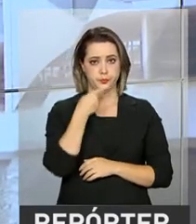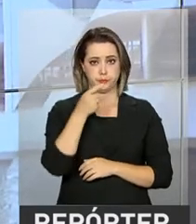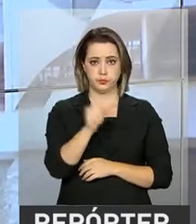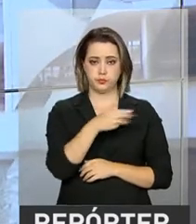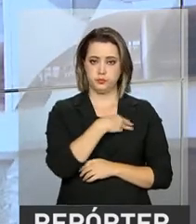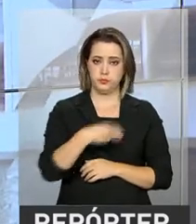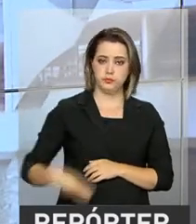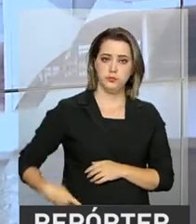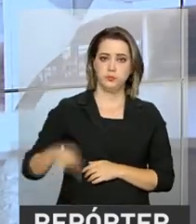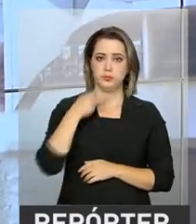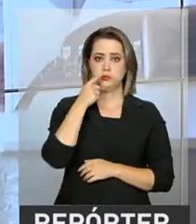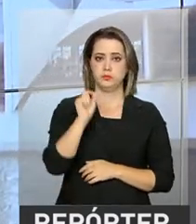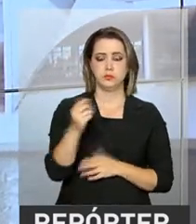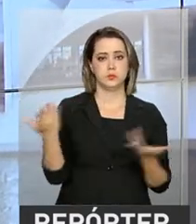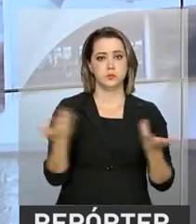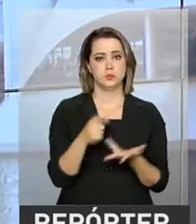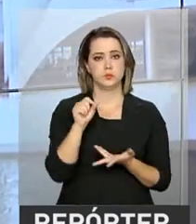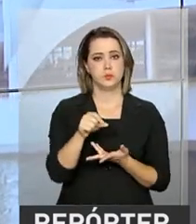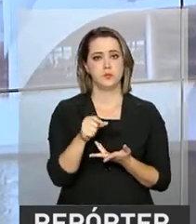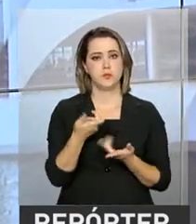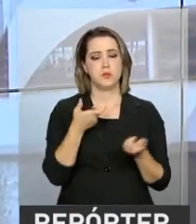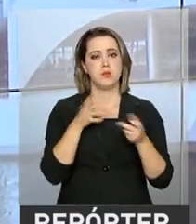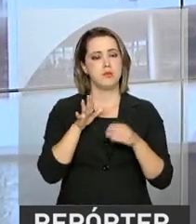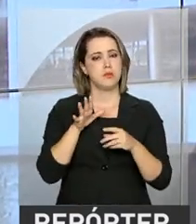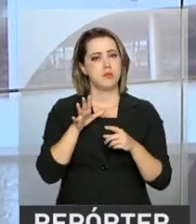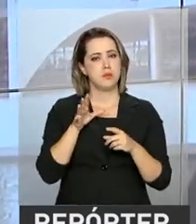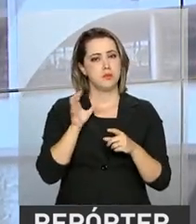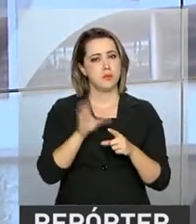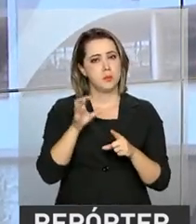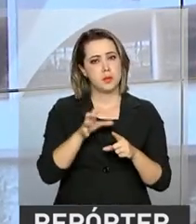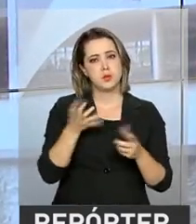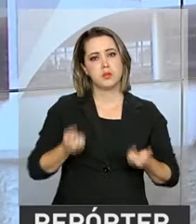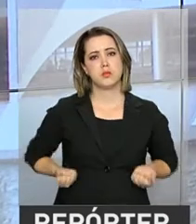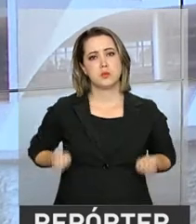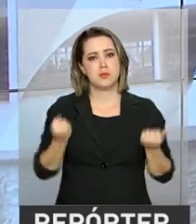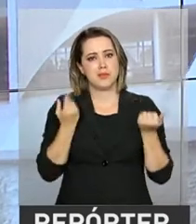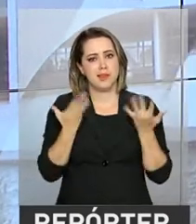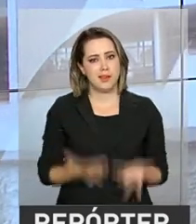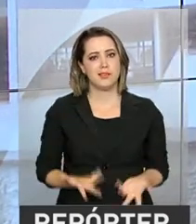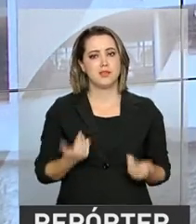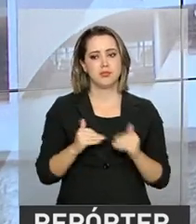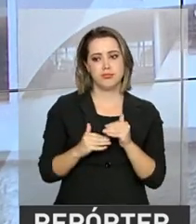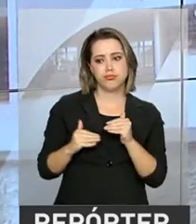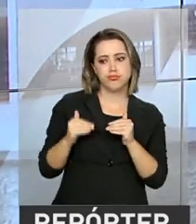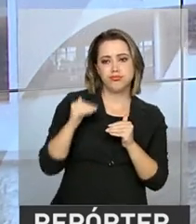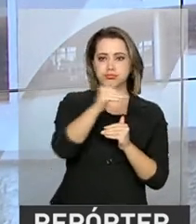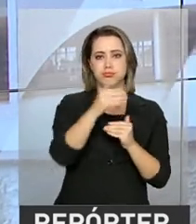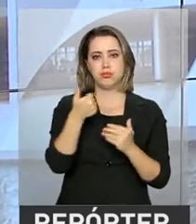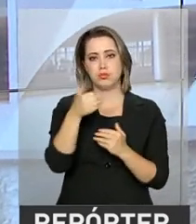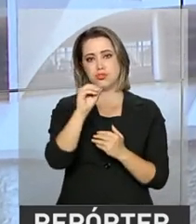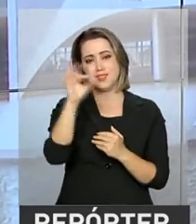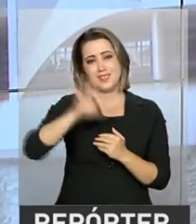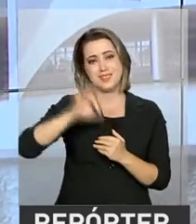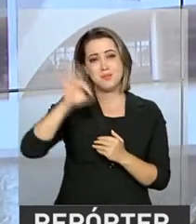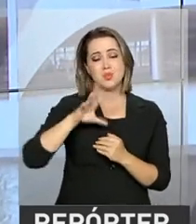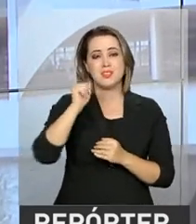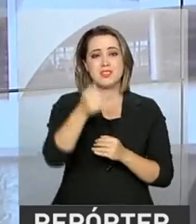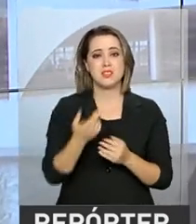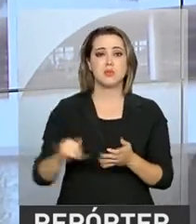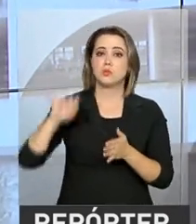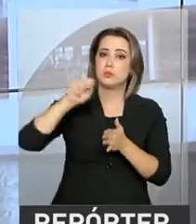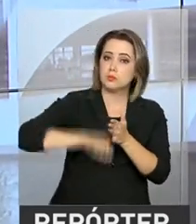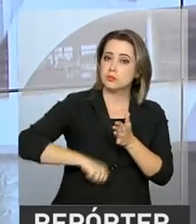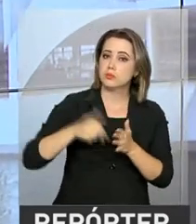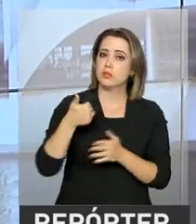mantido o regime atual vai pressionar as despesas públicas e levará a um aumento de quase 10% da carga tributária os